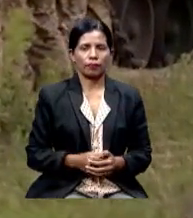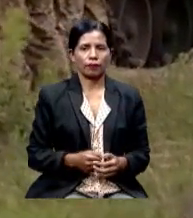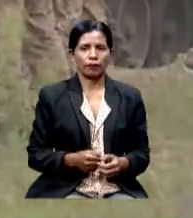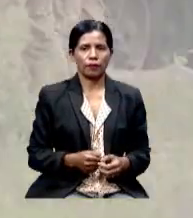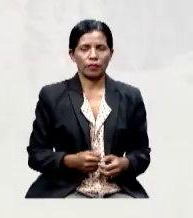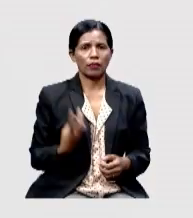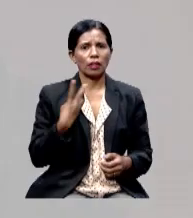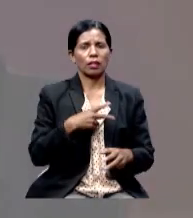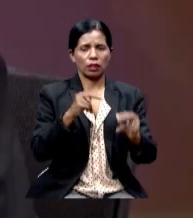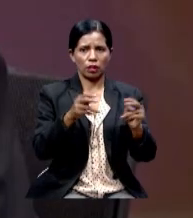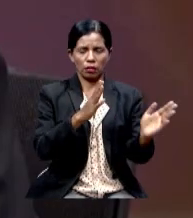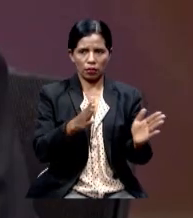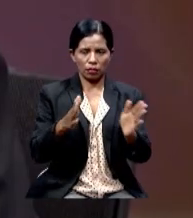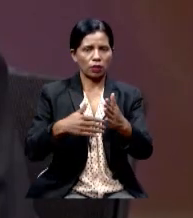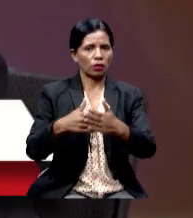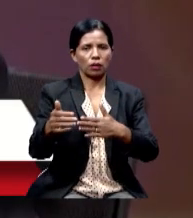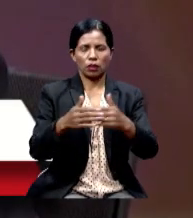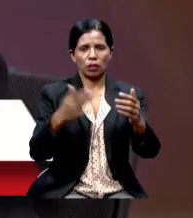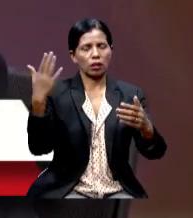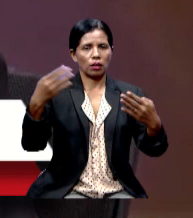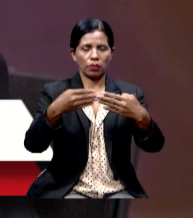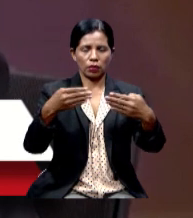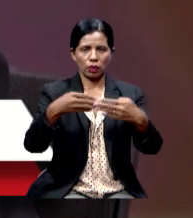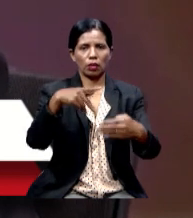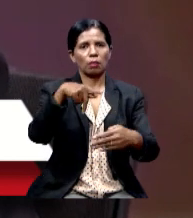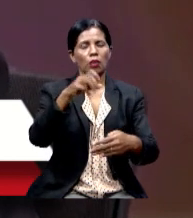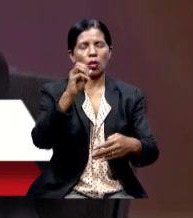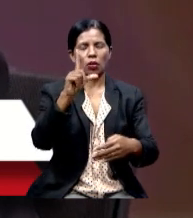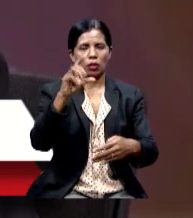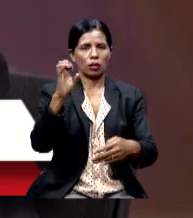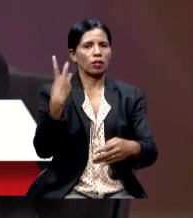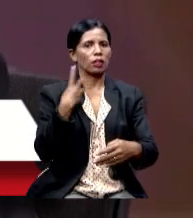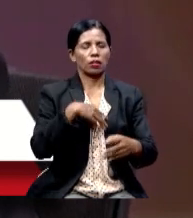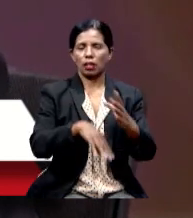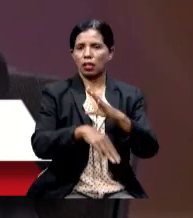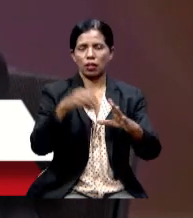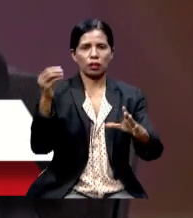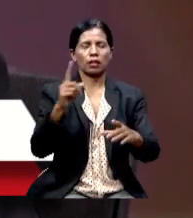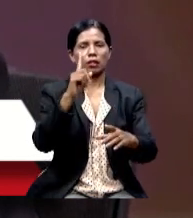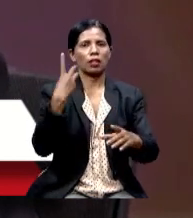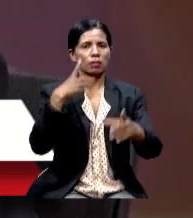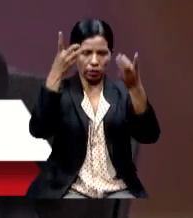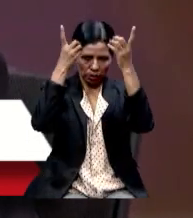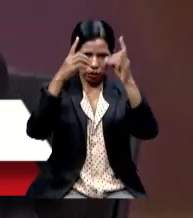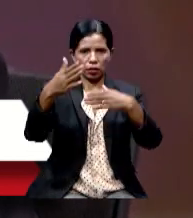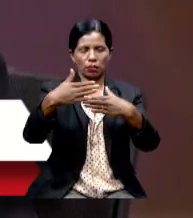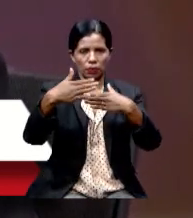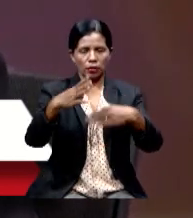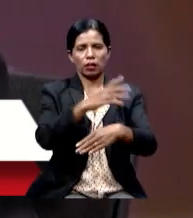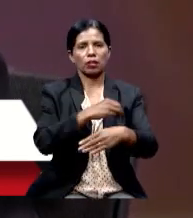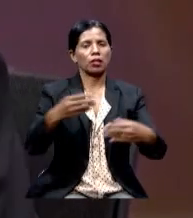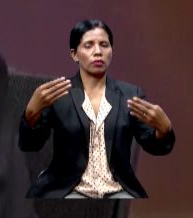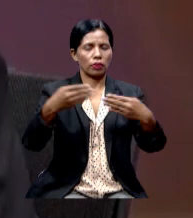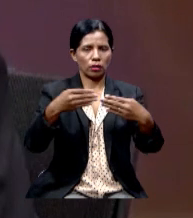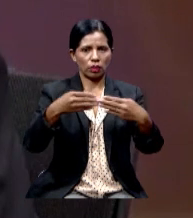Ita tengi preparado ba qualquer scenario frontera Polonia-Belarus. Ita la bela asai ba truma ho iramak amidisiri hak besik ba exercitu e frontera